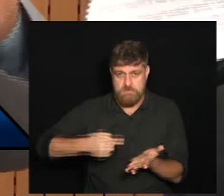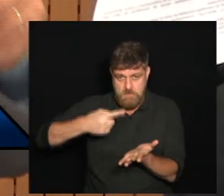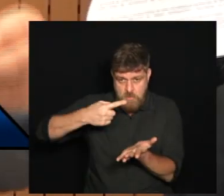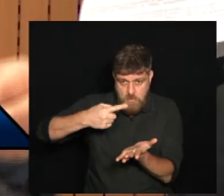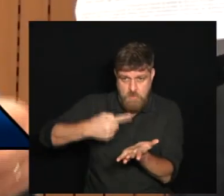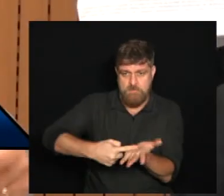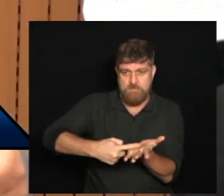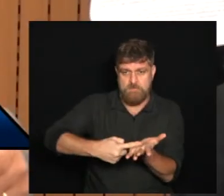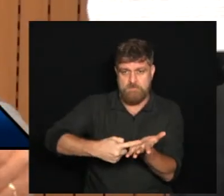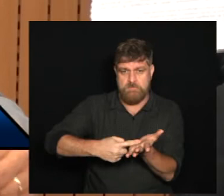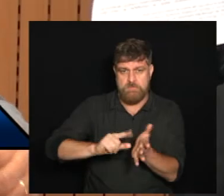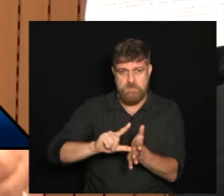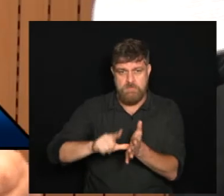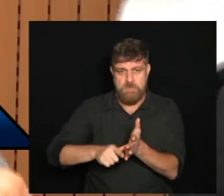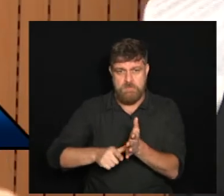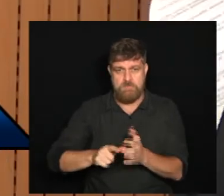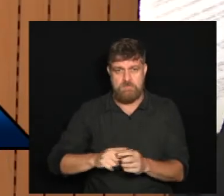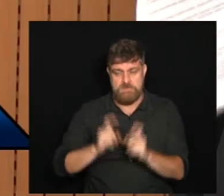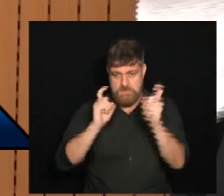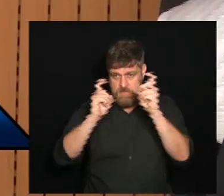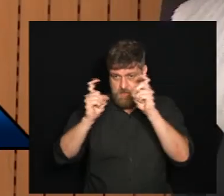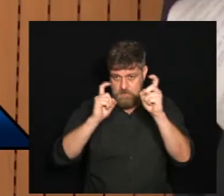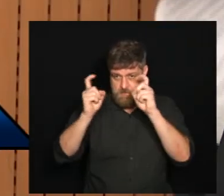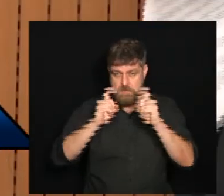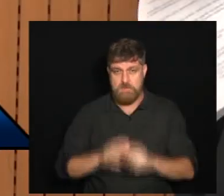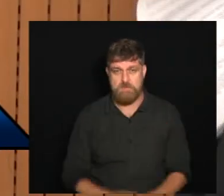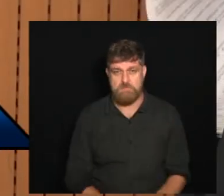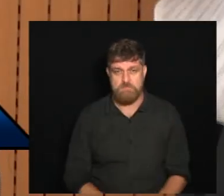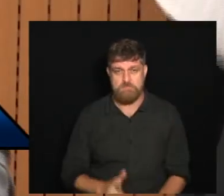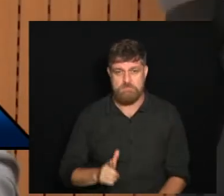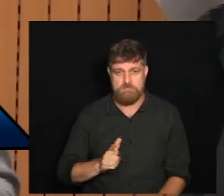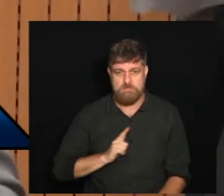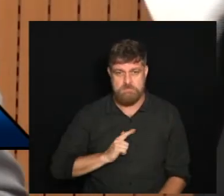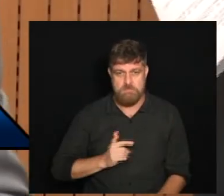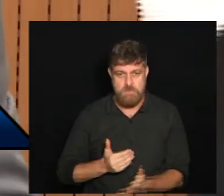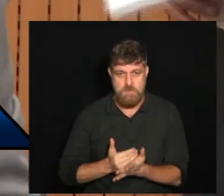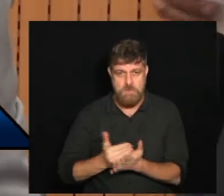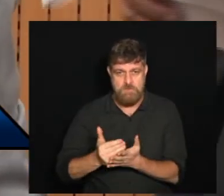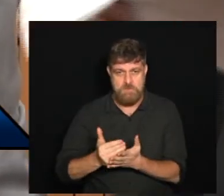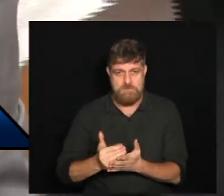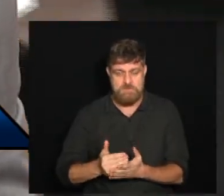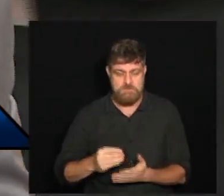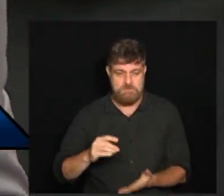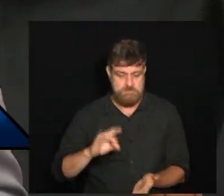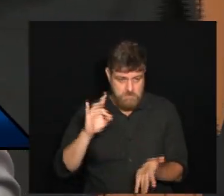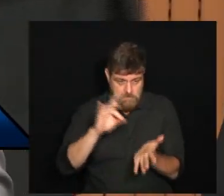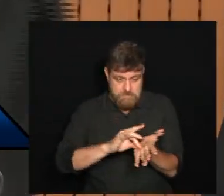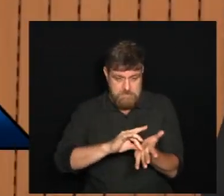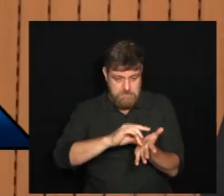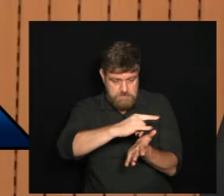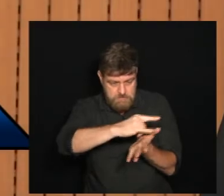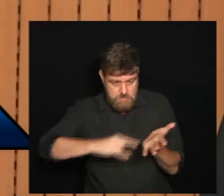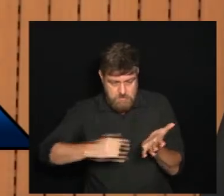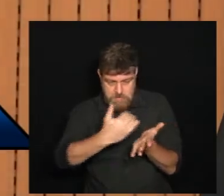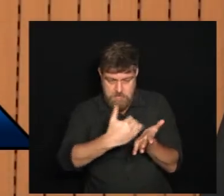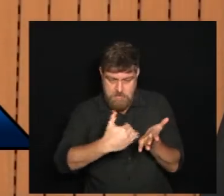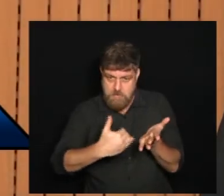após o encerramento desta sessão, face do início das suas validades. Por gentileza, vereador.